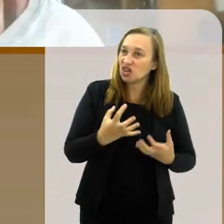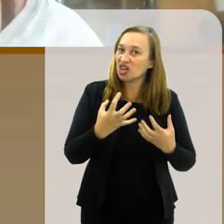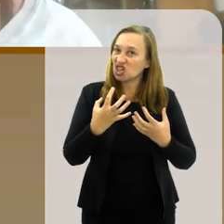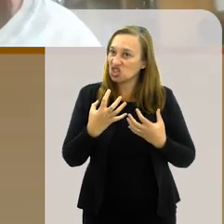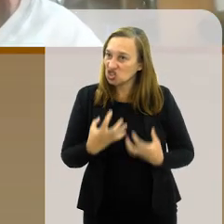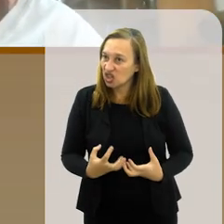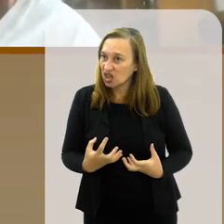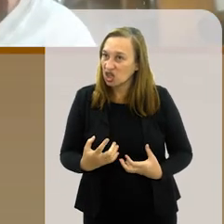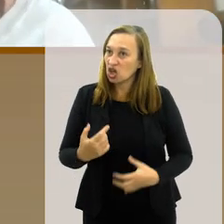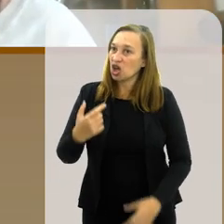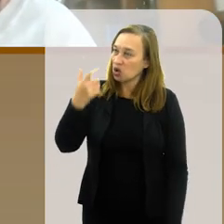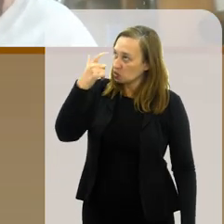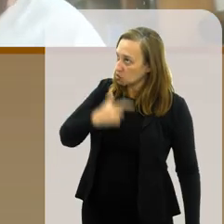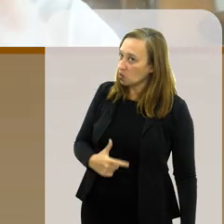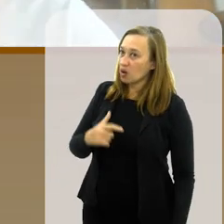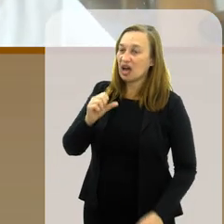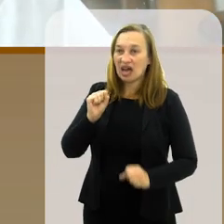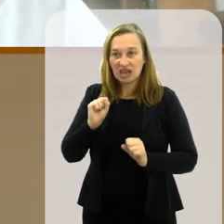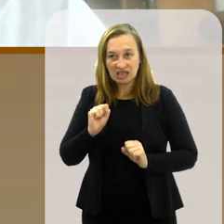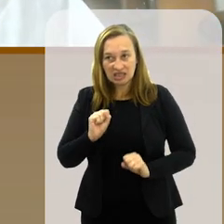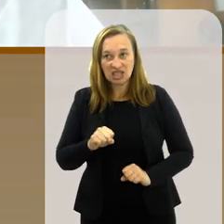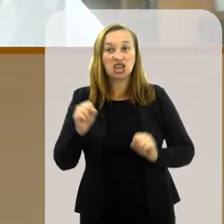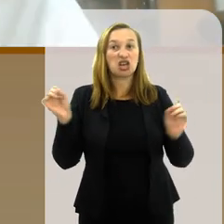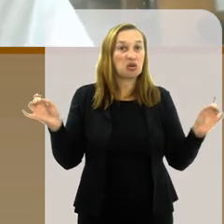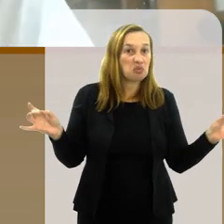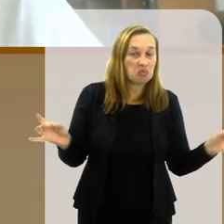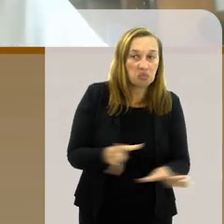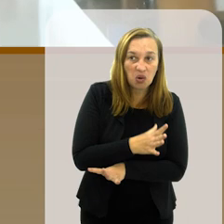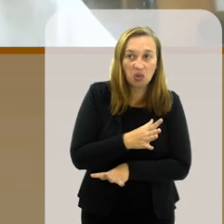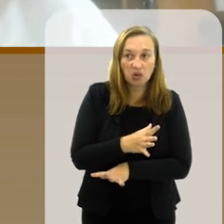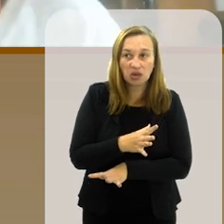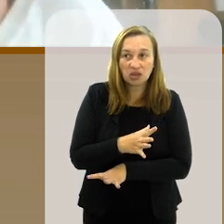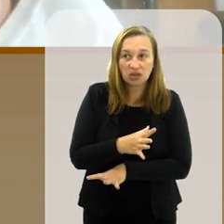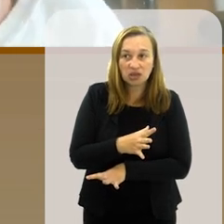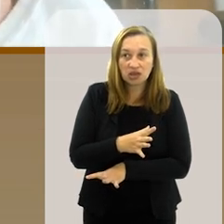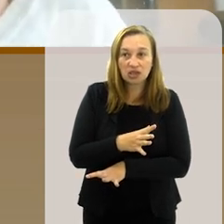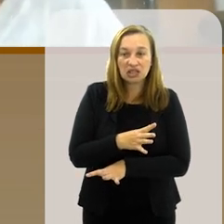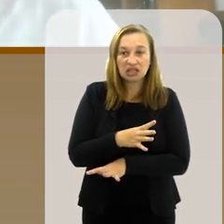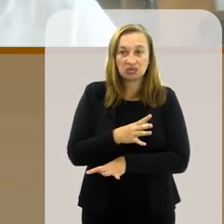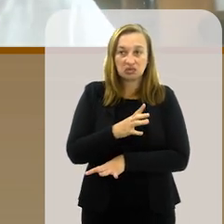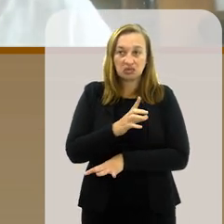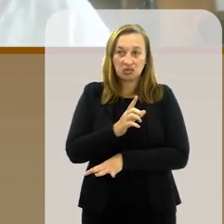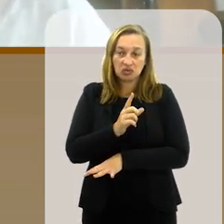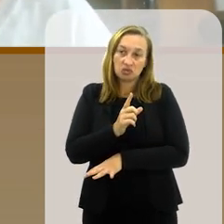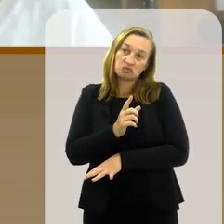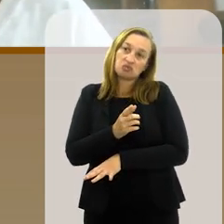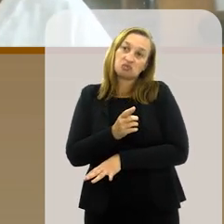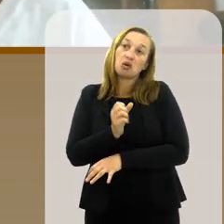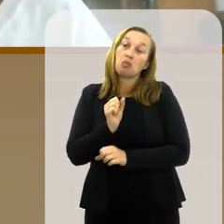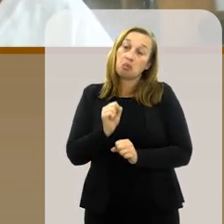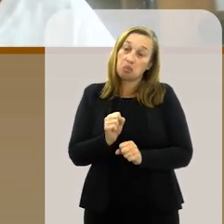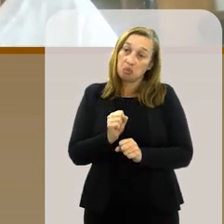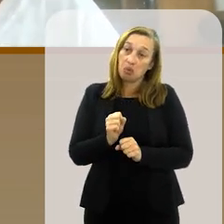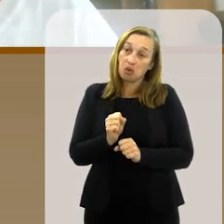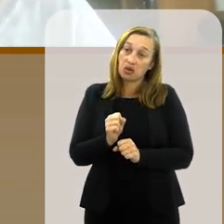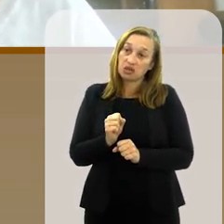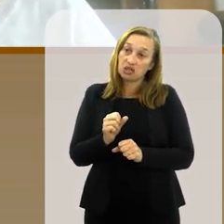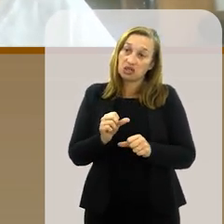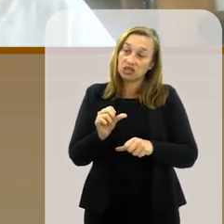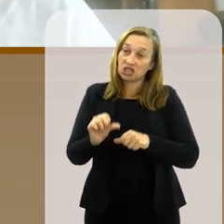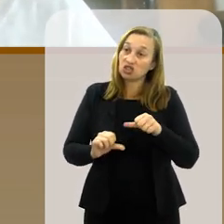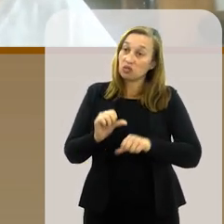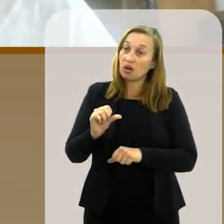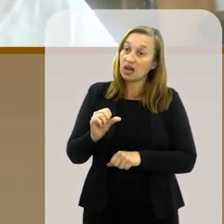que quem é assim mal-humorado, quem diz eu sou assim e pronto, cheio de água parada, pode